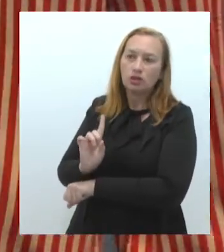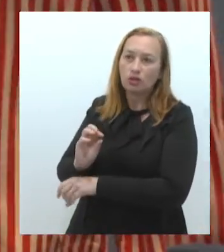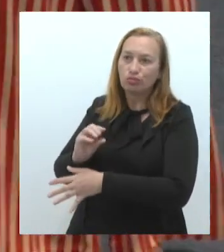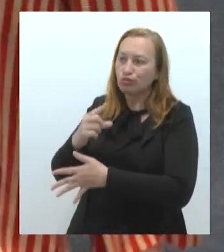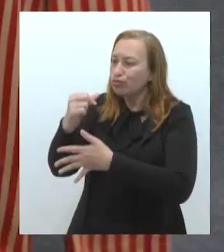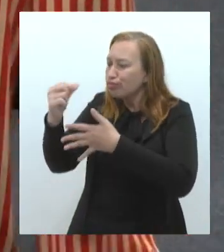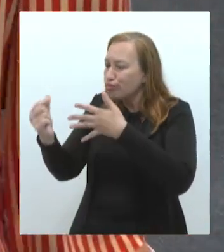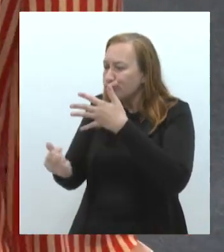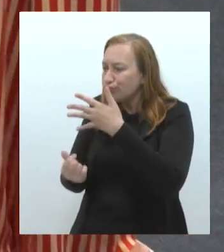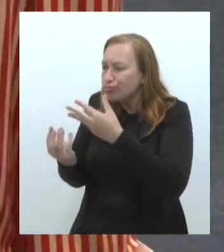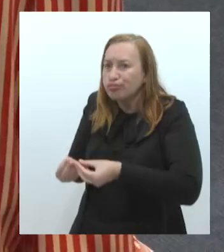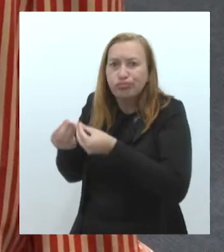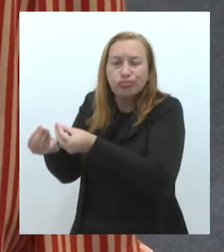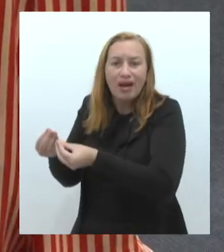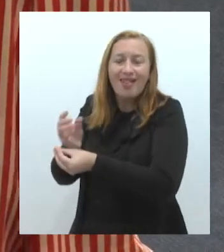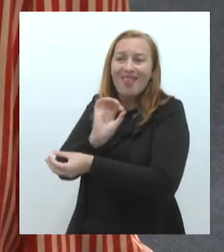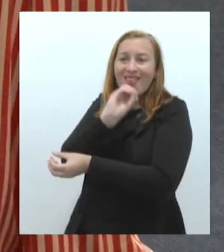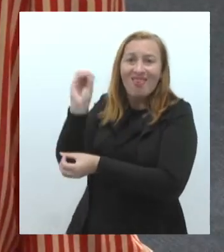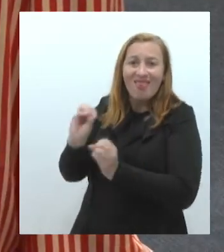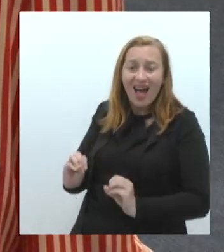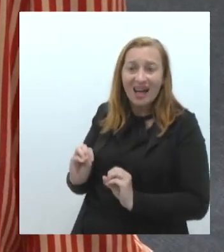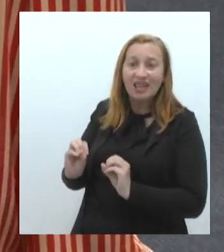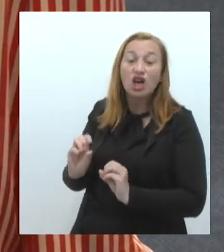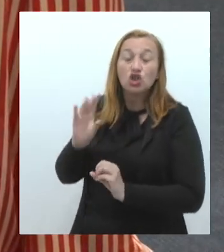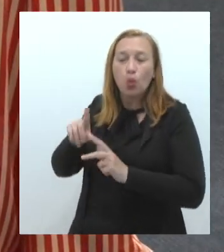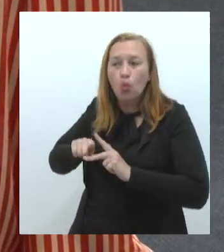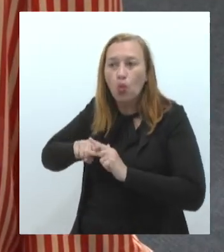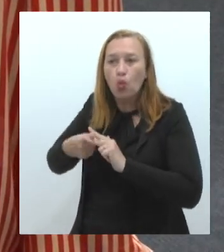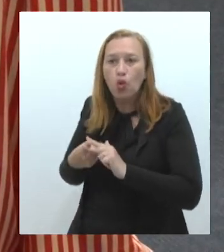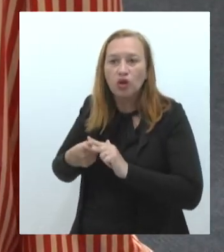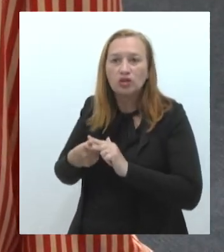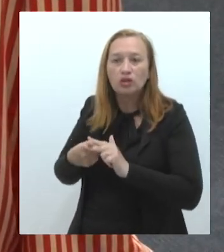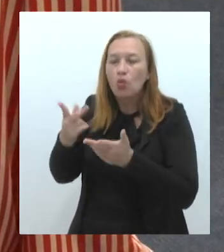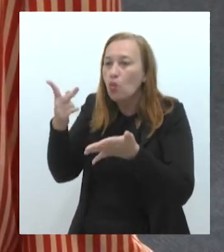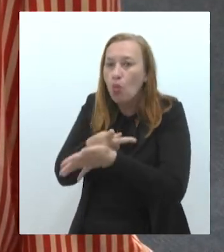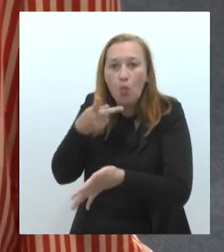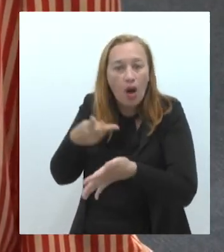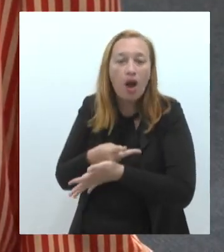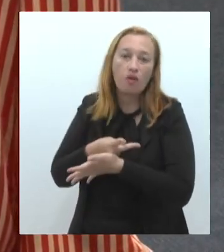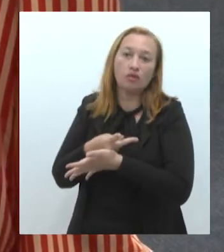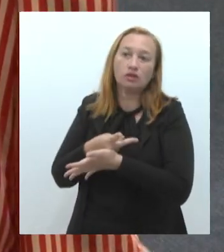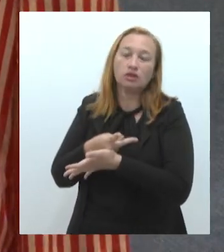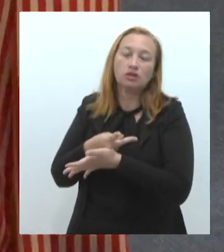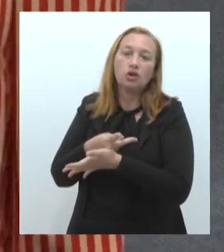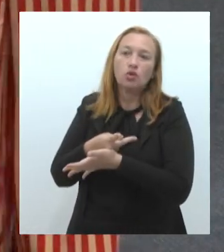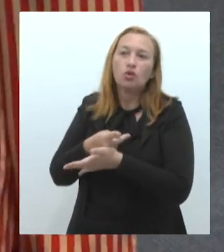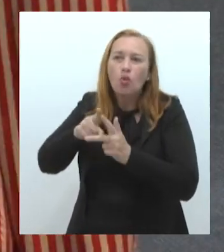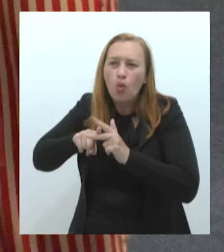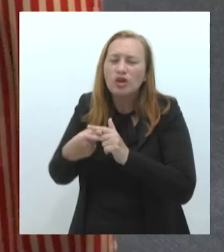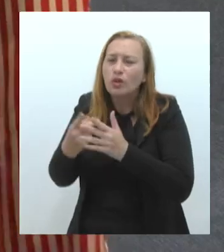ao produtor rural, nós estamos apenas corrigindo uma injustiça